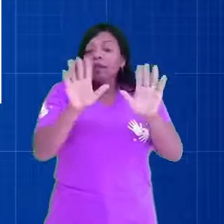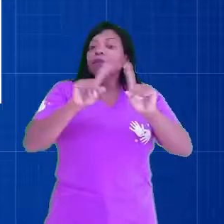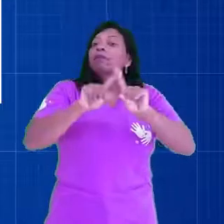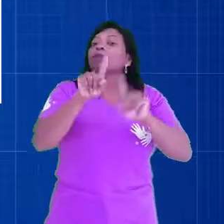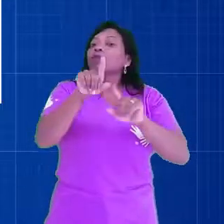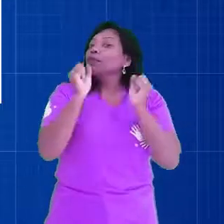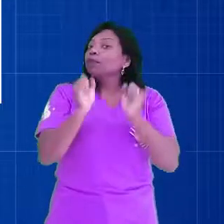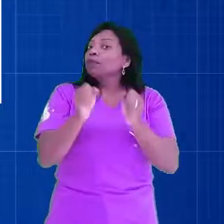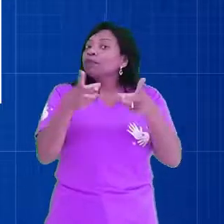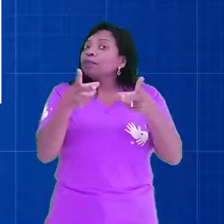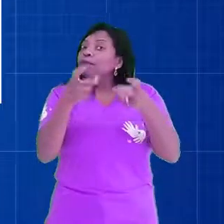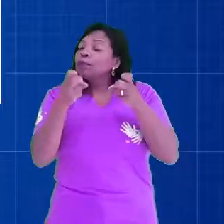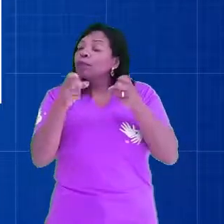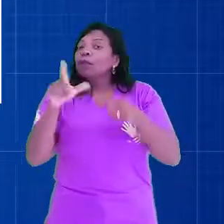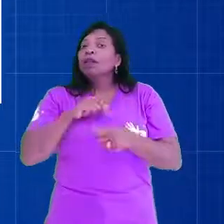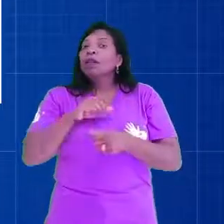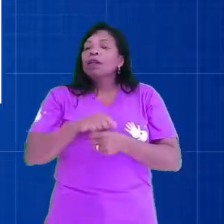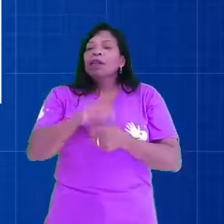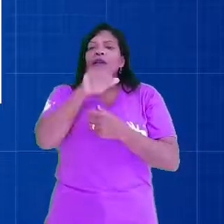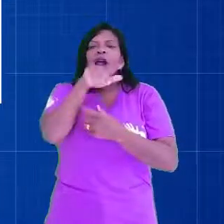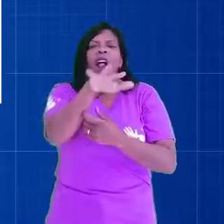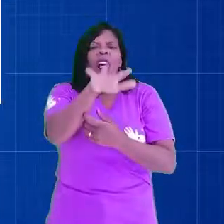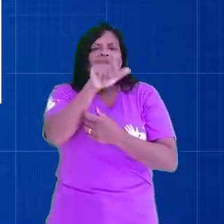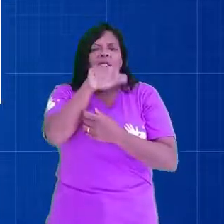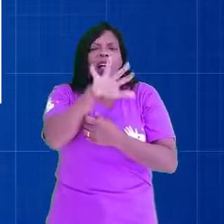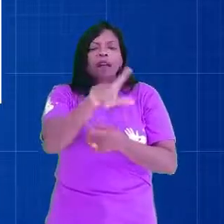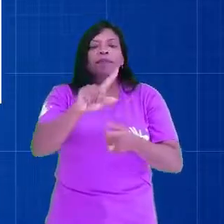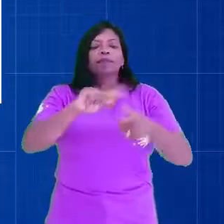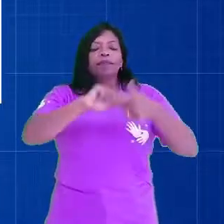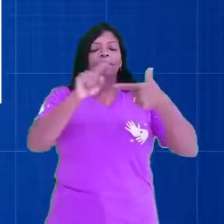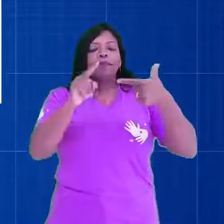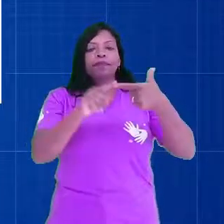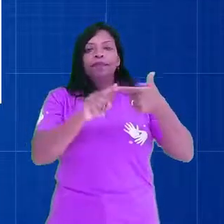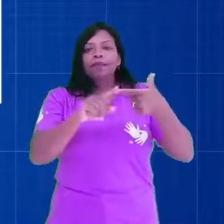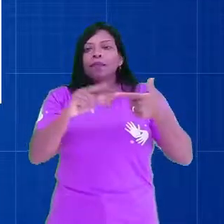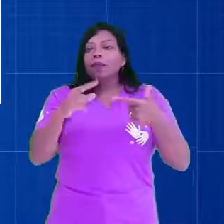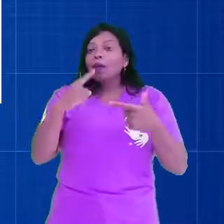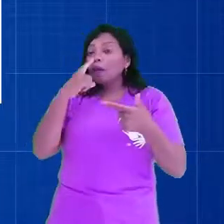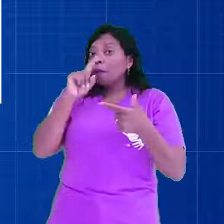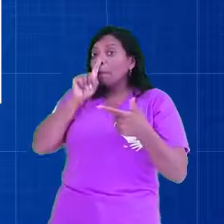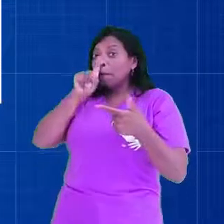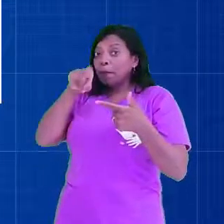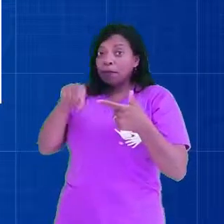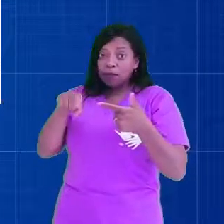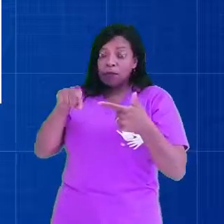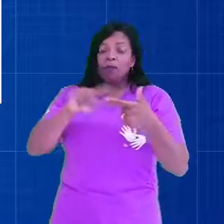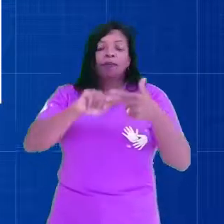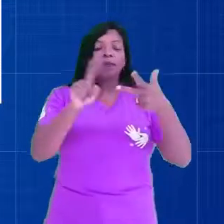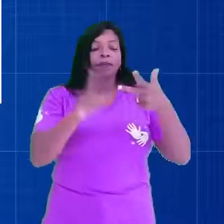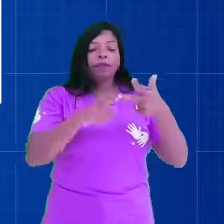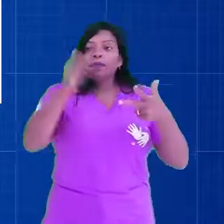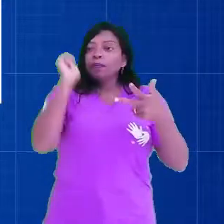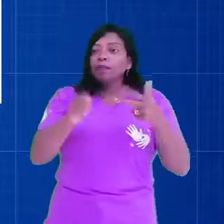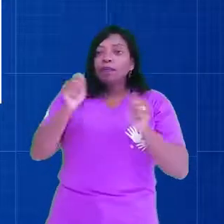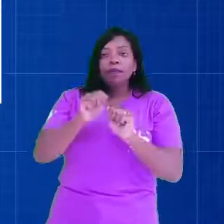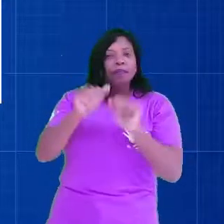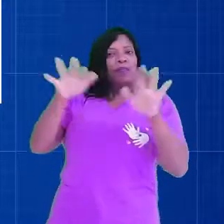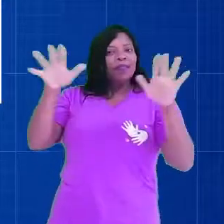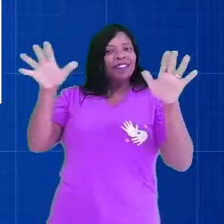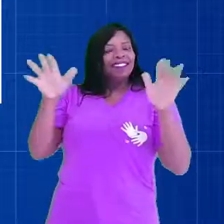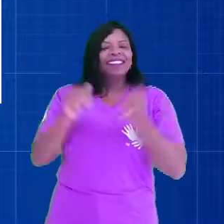figura de um dragão, a figura de uma bruxa, a figura de uma fada, a figura de